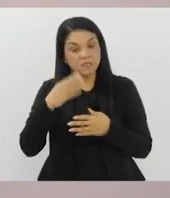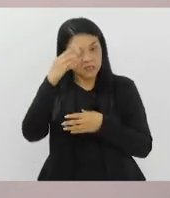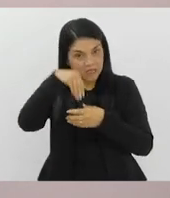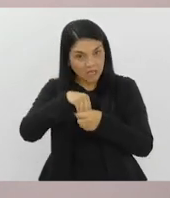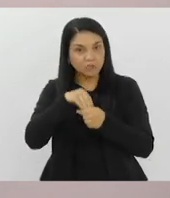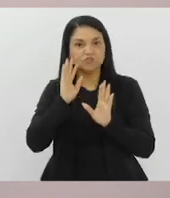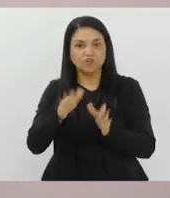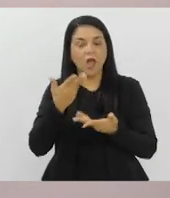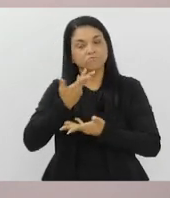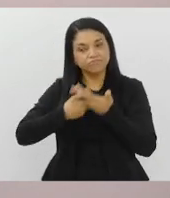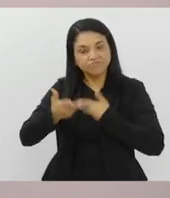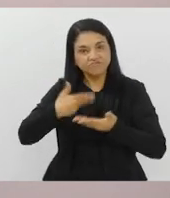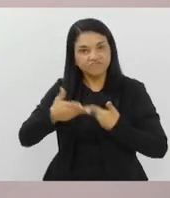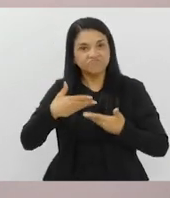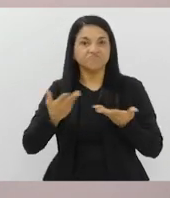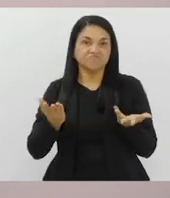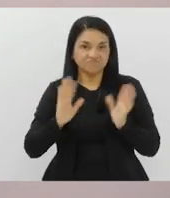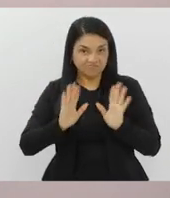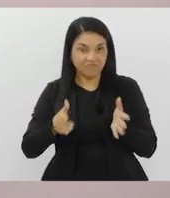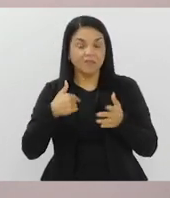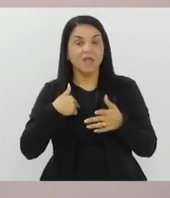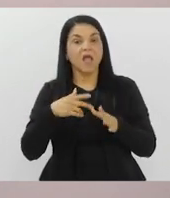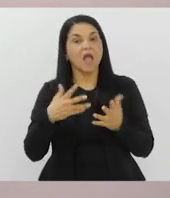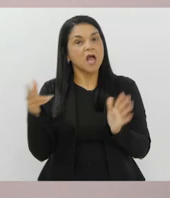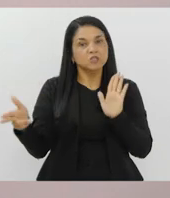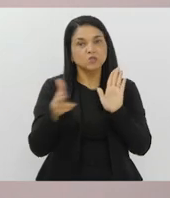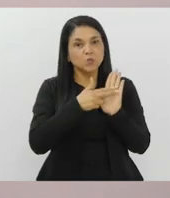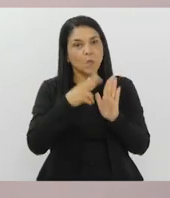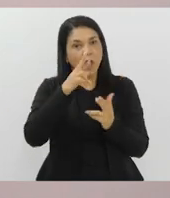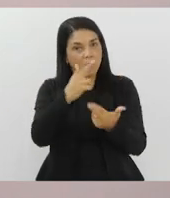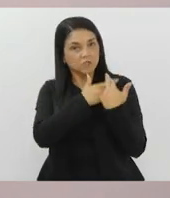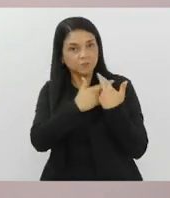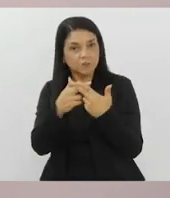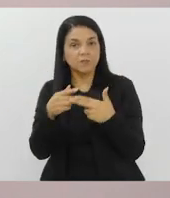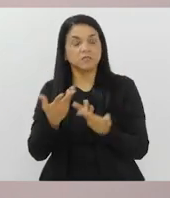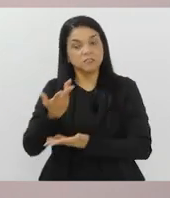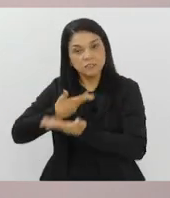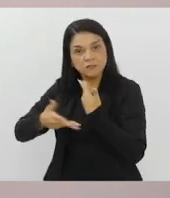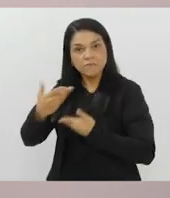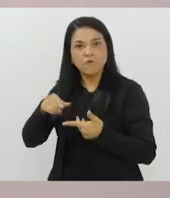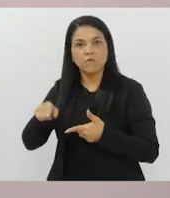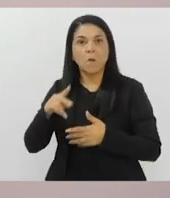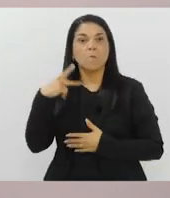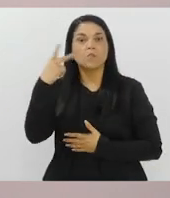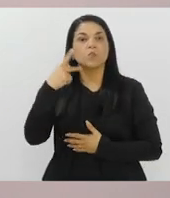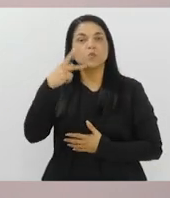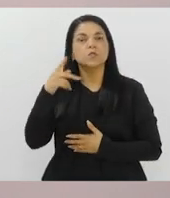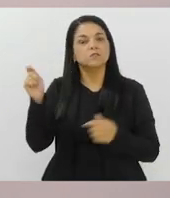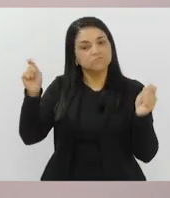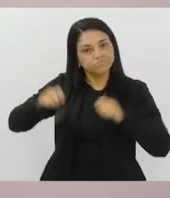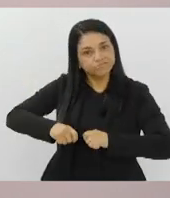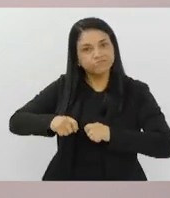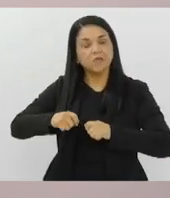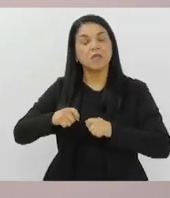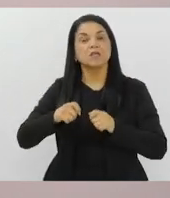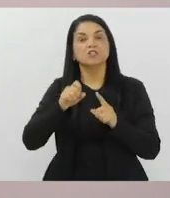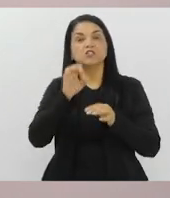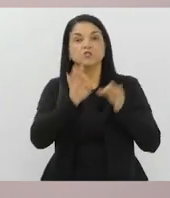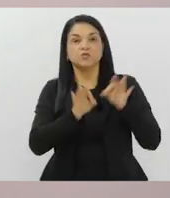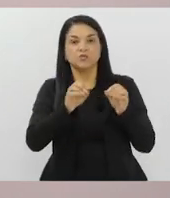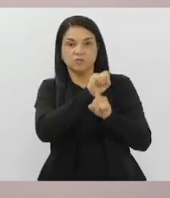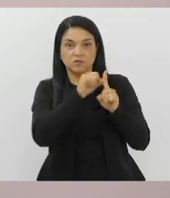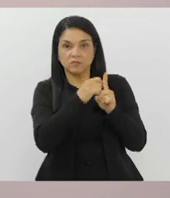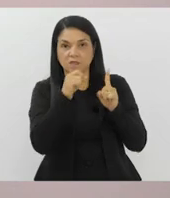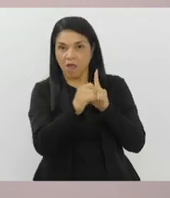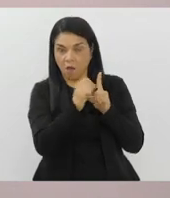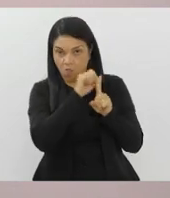querem que a gente fale menos sobre isso? Assumam a sua responsabilidade, se envolvam na única política que é capaz de fazer justiça social, a única política